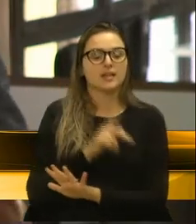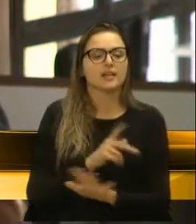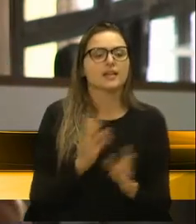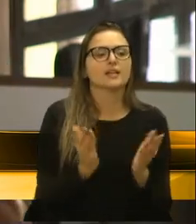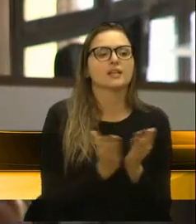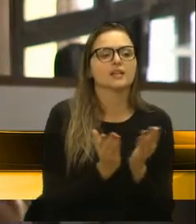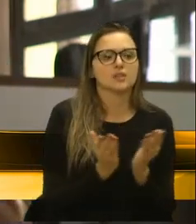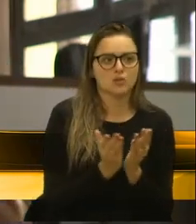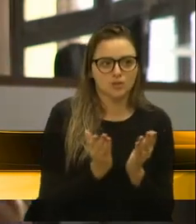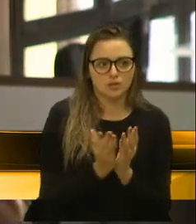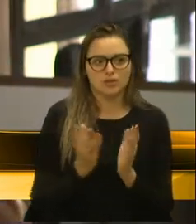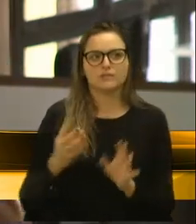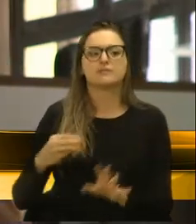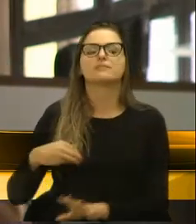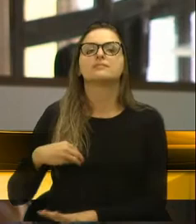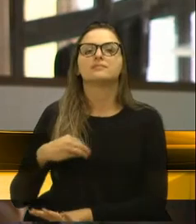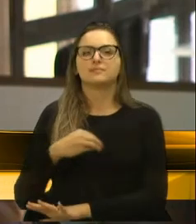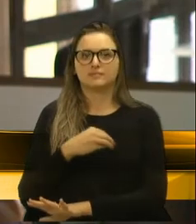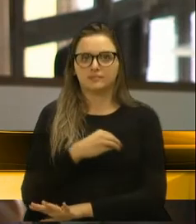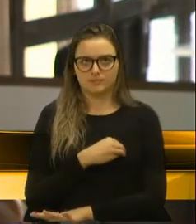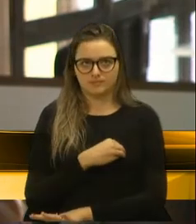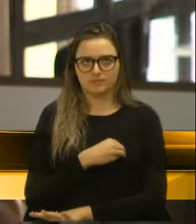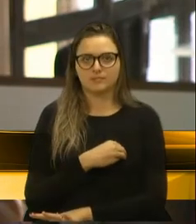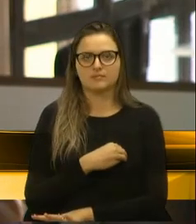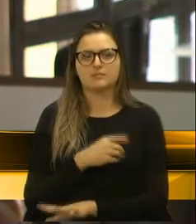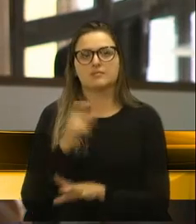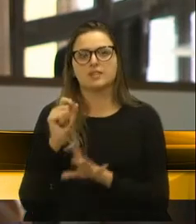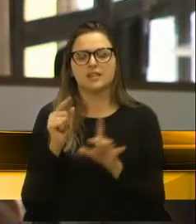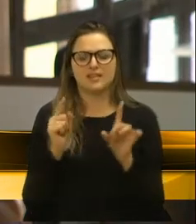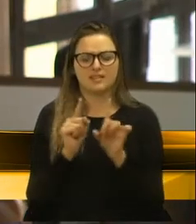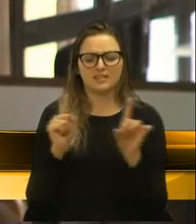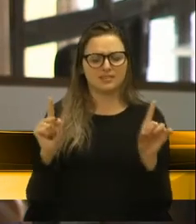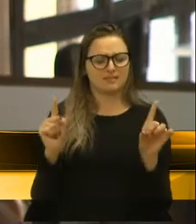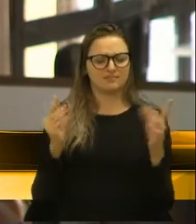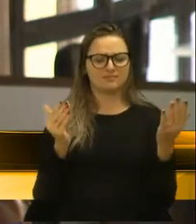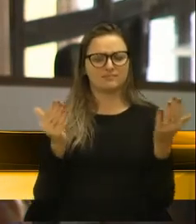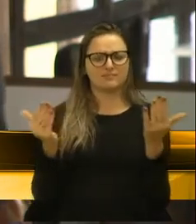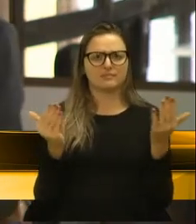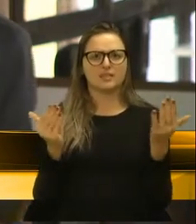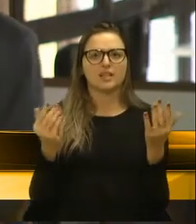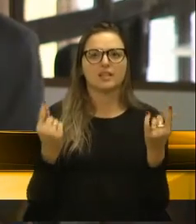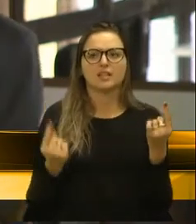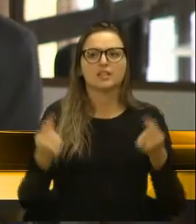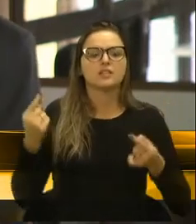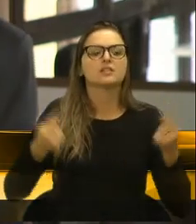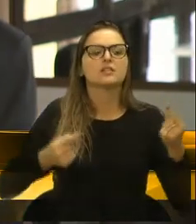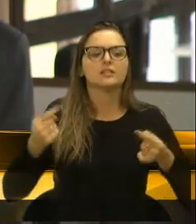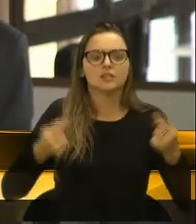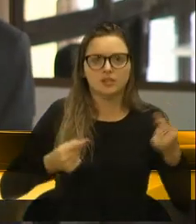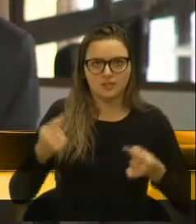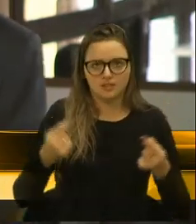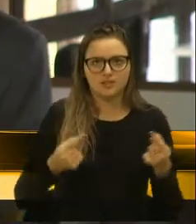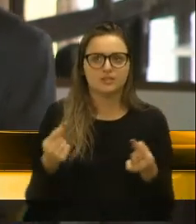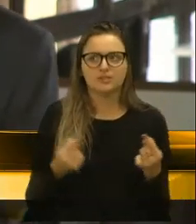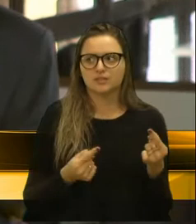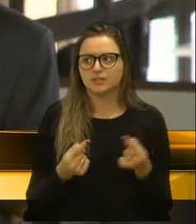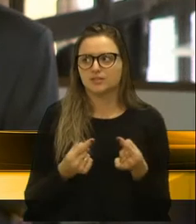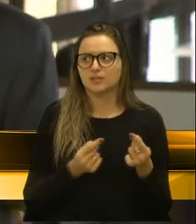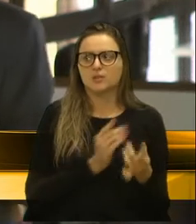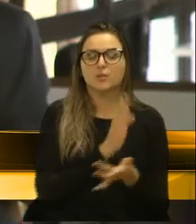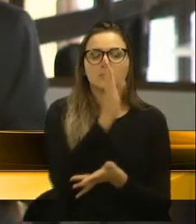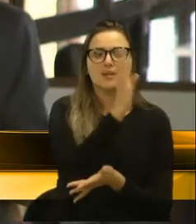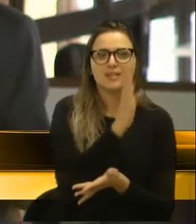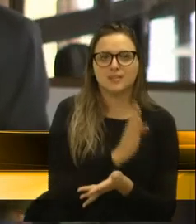medicina. E esse perigo dos extremos, dos salvadores da pátria, dos ídolos, é que leva o Brasil para um